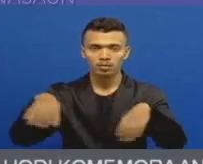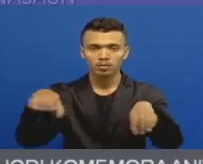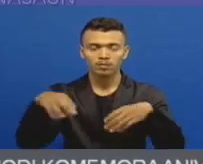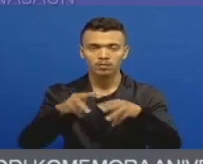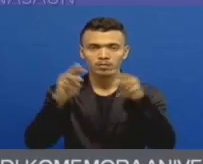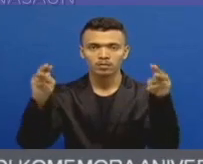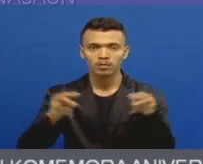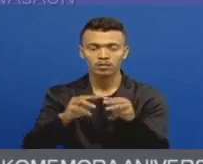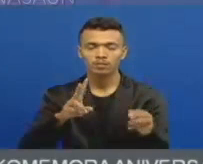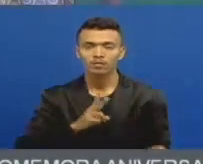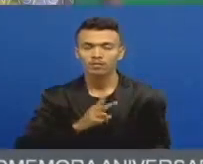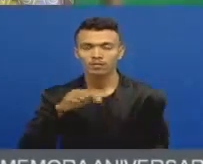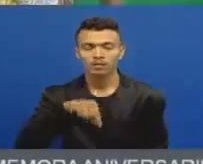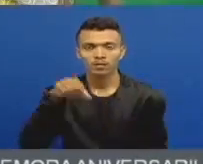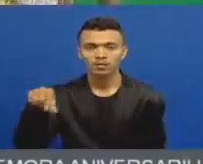município Viqueque.